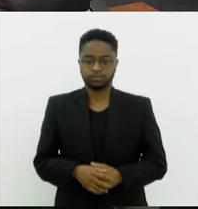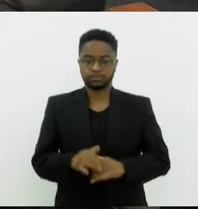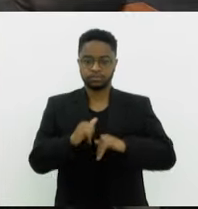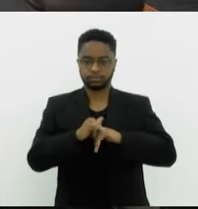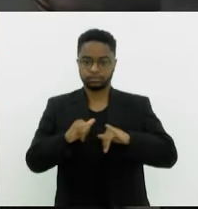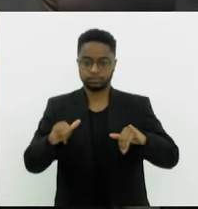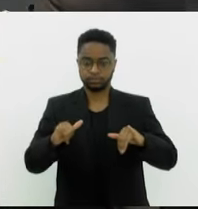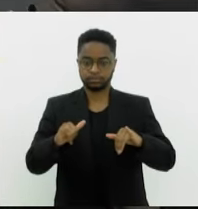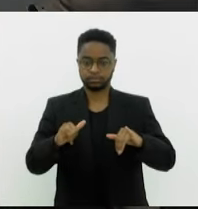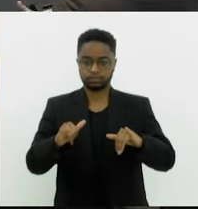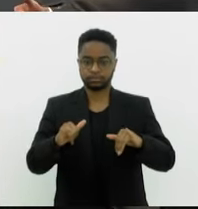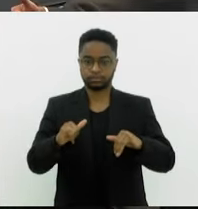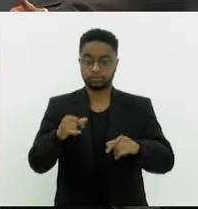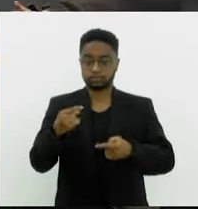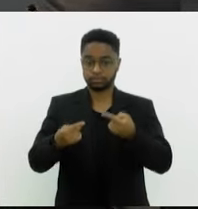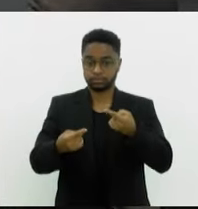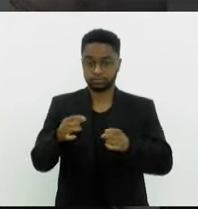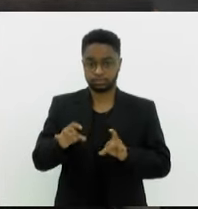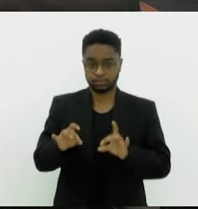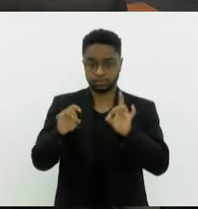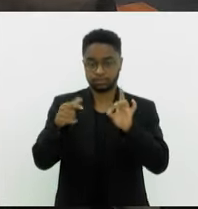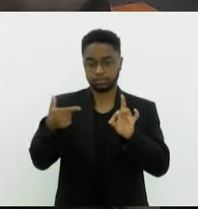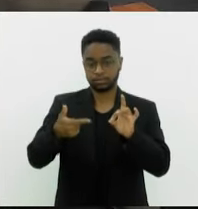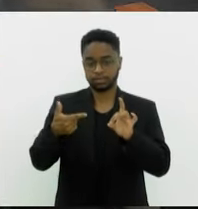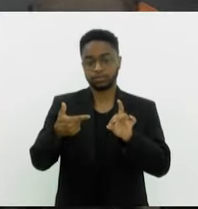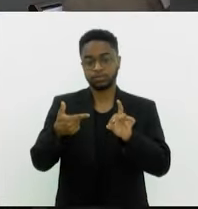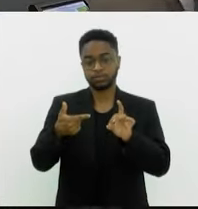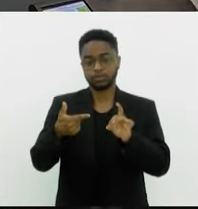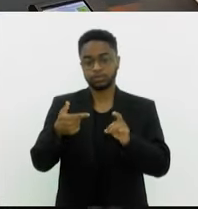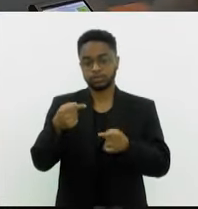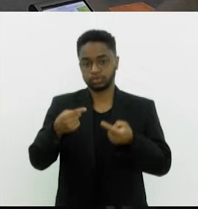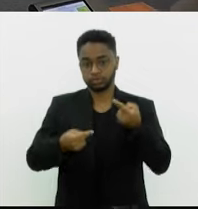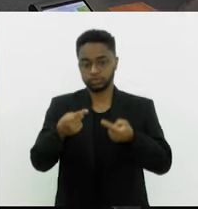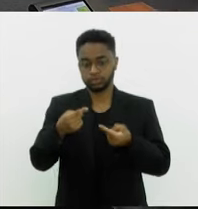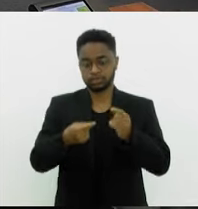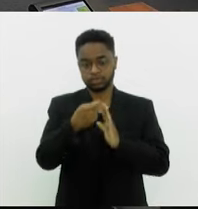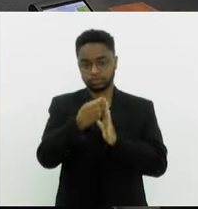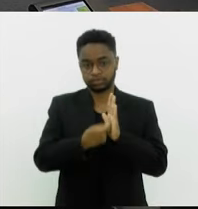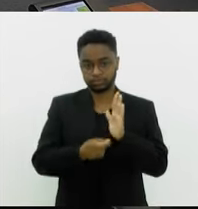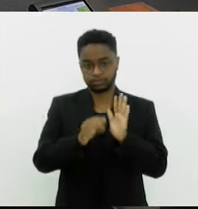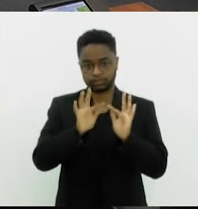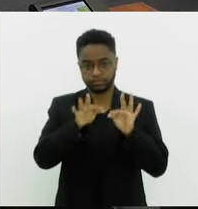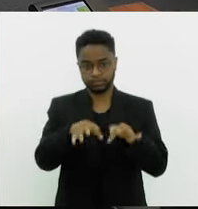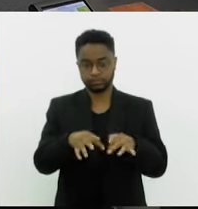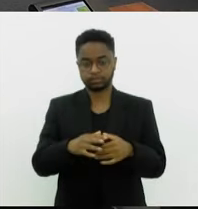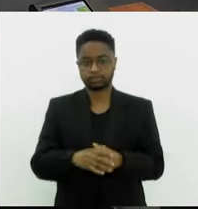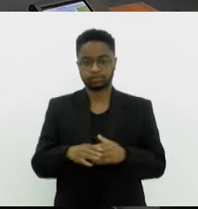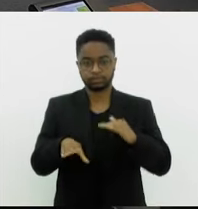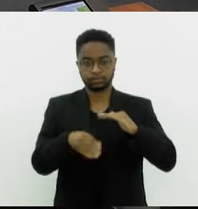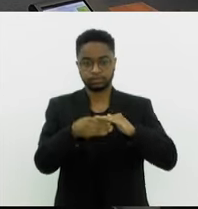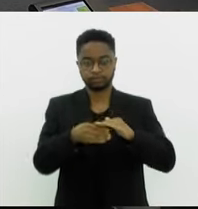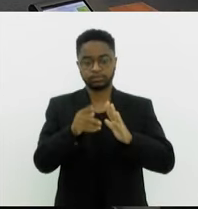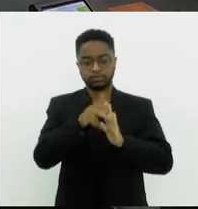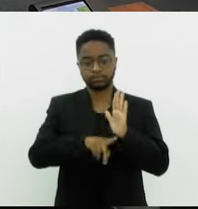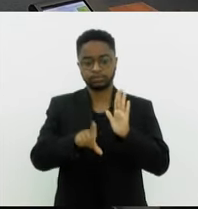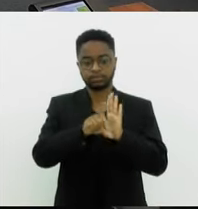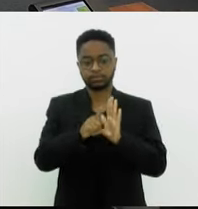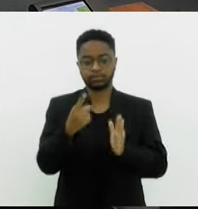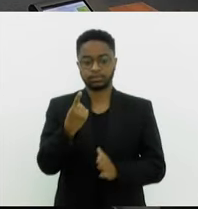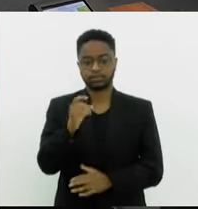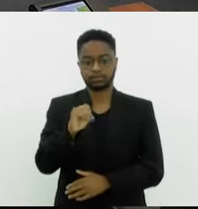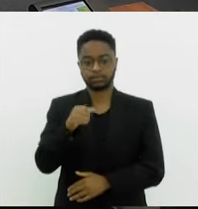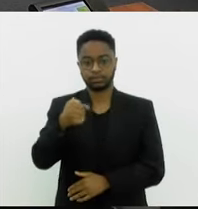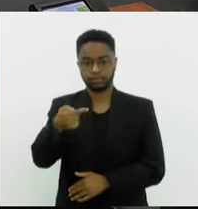Anuncio, em tramitação ordinária, em segunda discussão, redação do vencido assim emendada, projeto de lei número 107-A